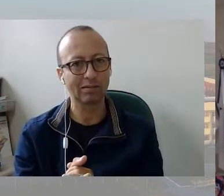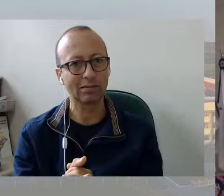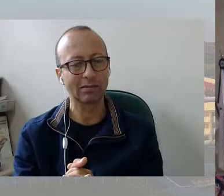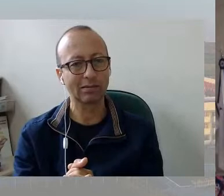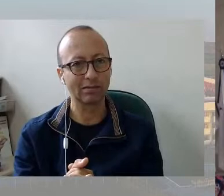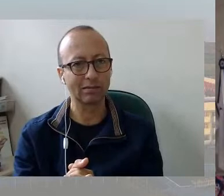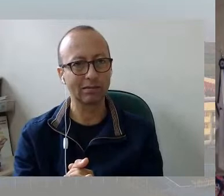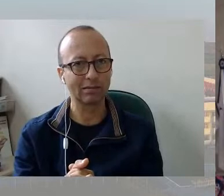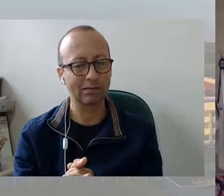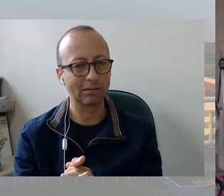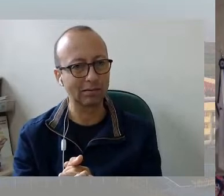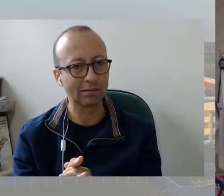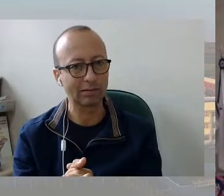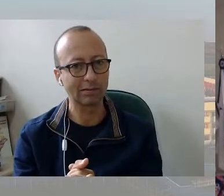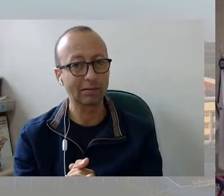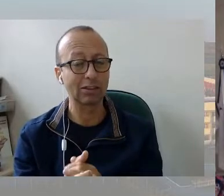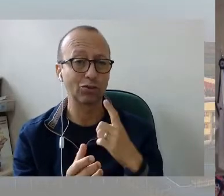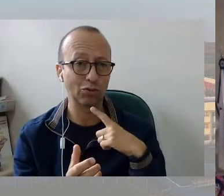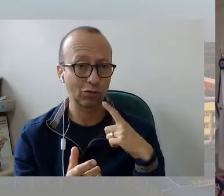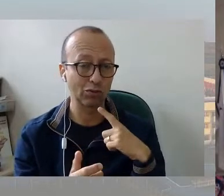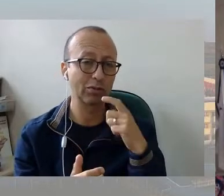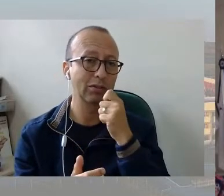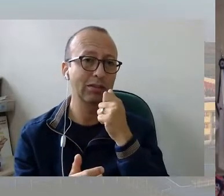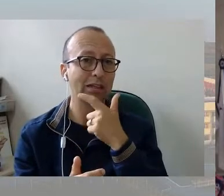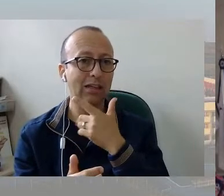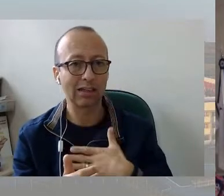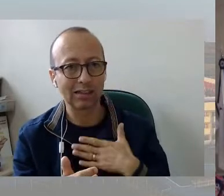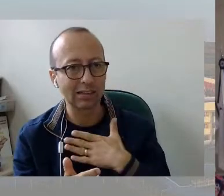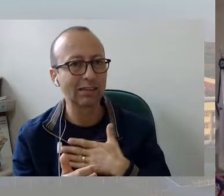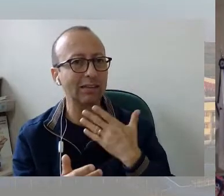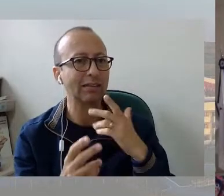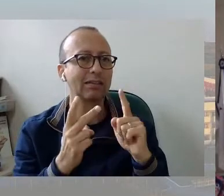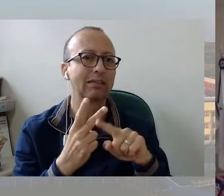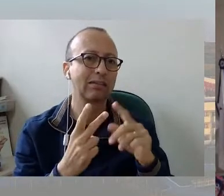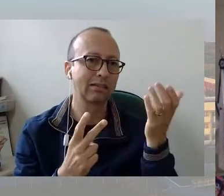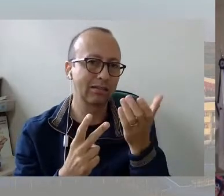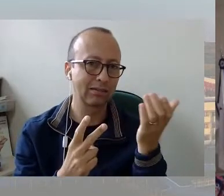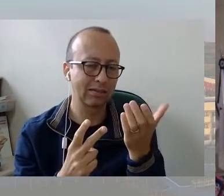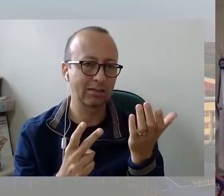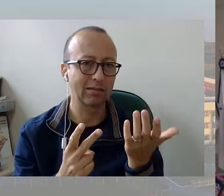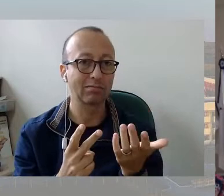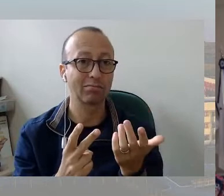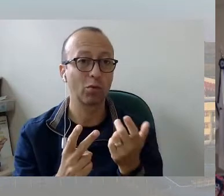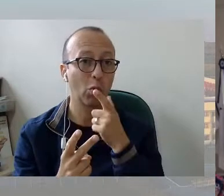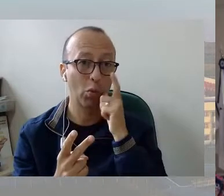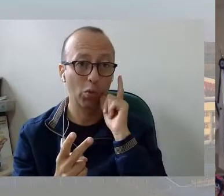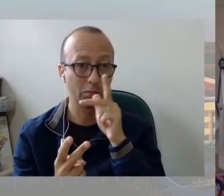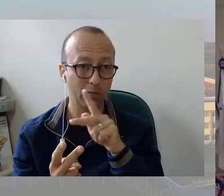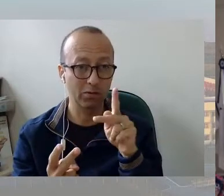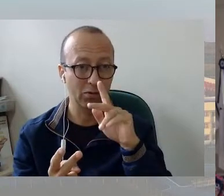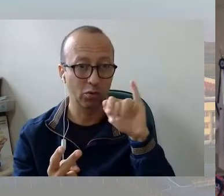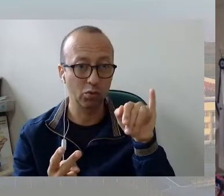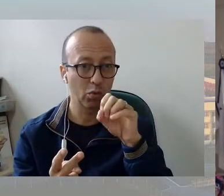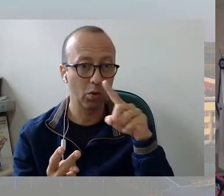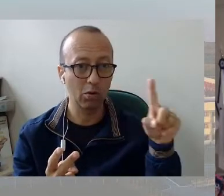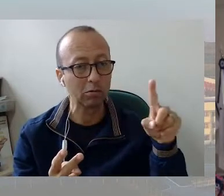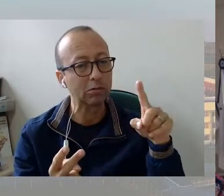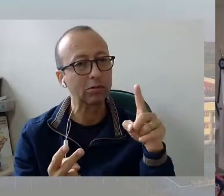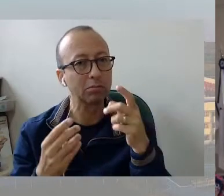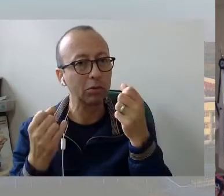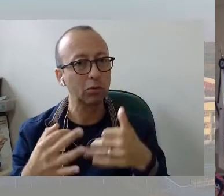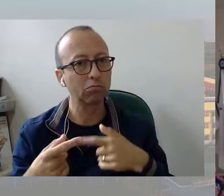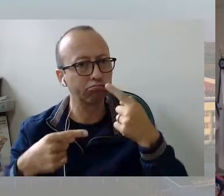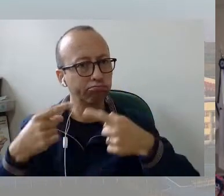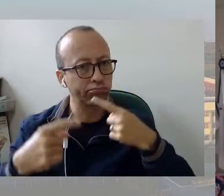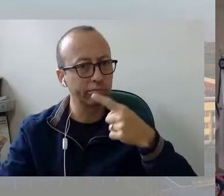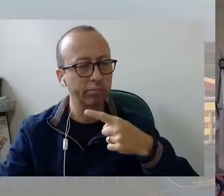2 unidades acadêmicas com interesse, né, Alegrete e Caçapava. Ontem o professor João Pablo colocou que houve essa discussão, o